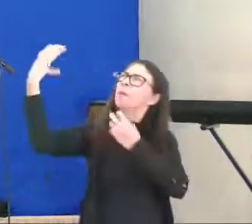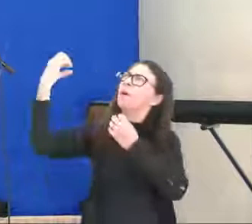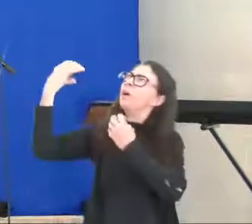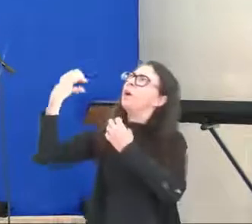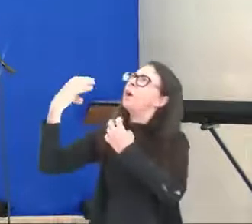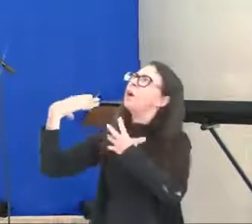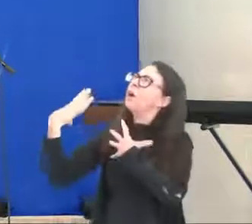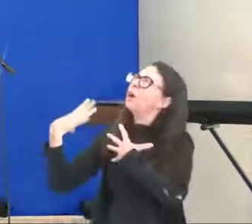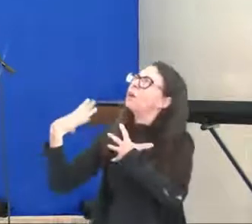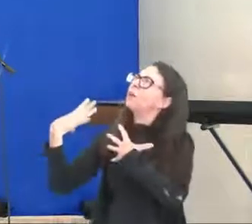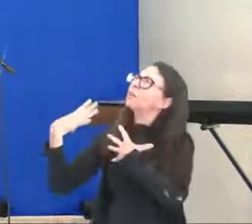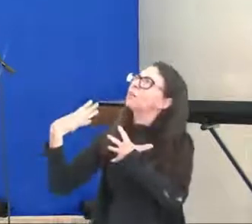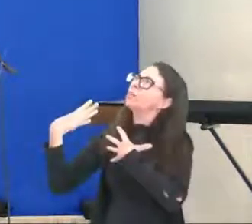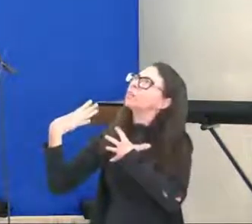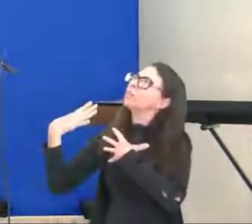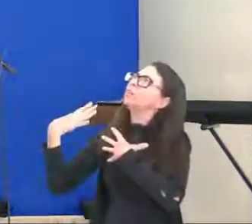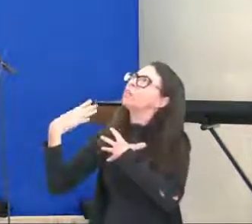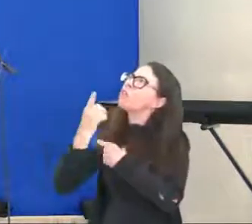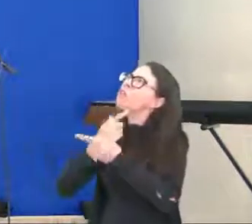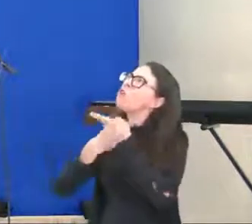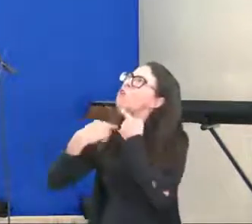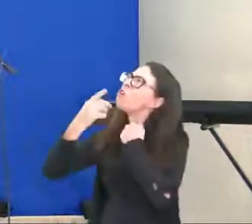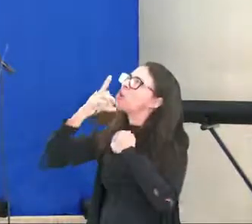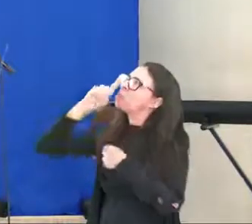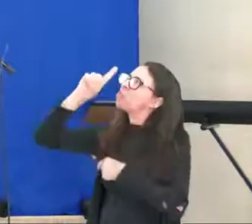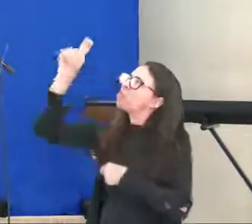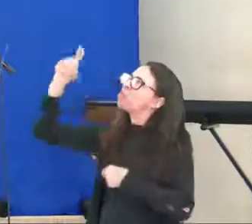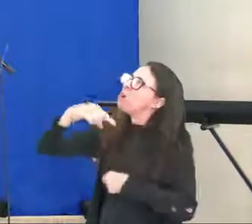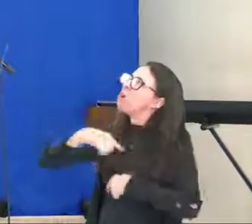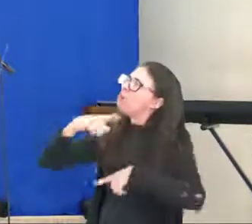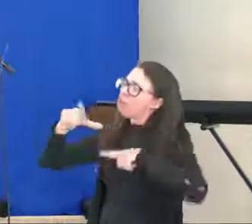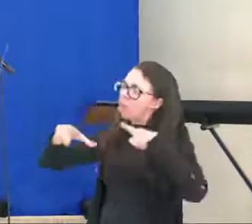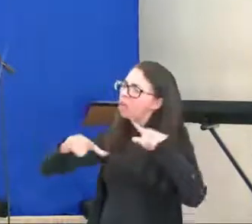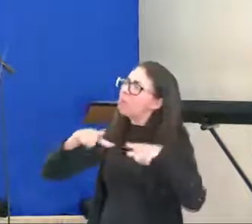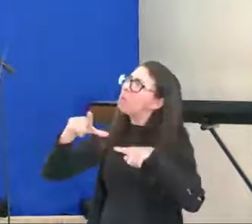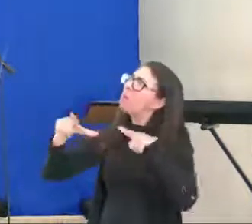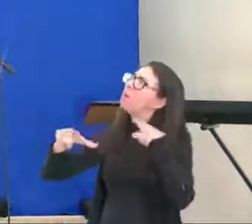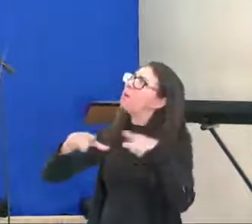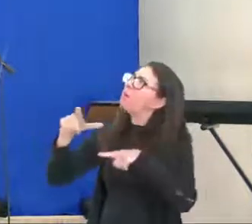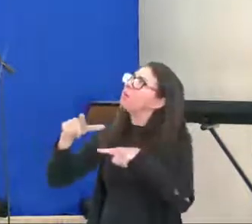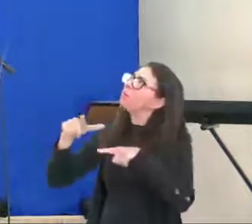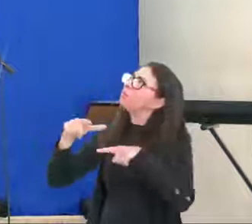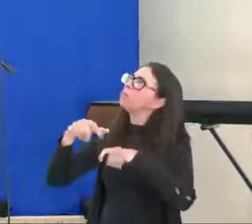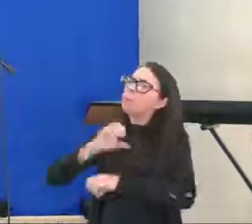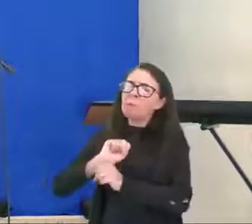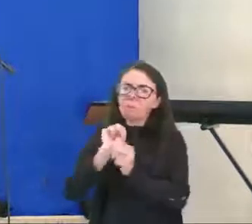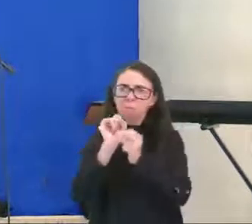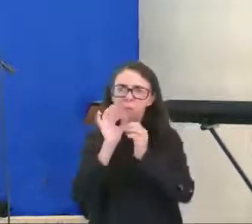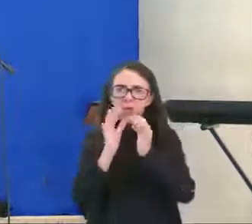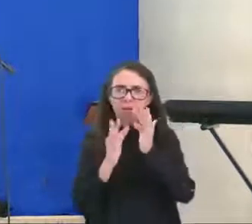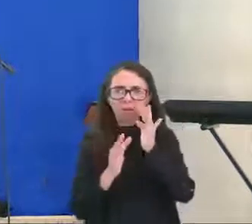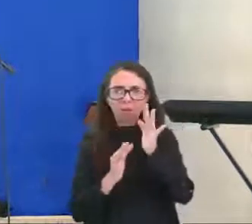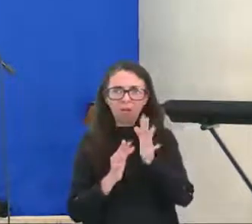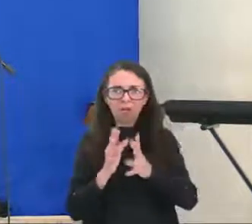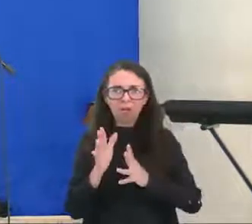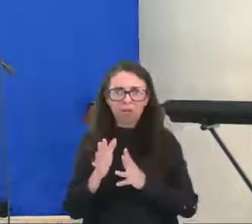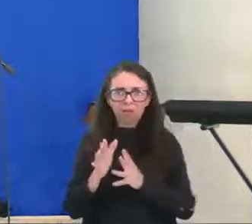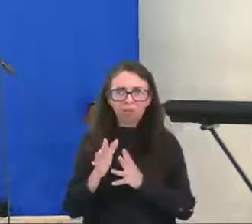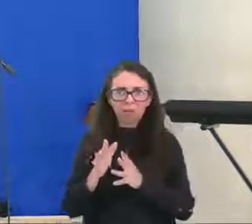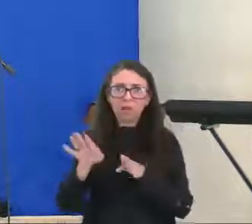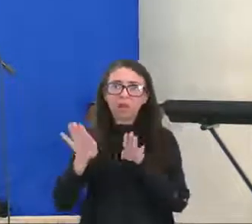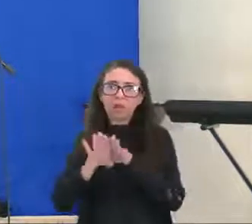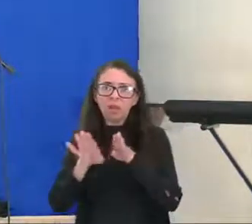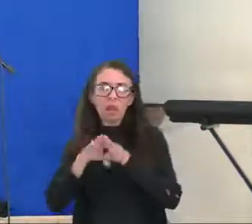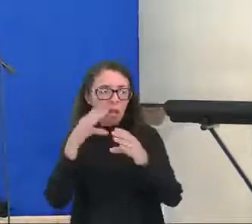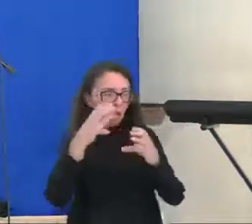conhecemos, que estudamos, que. Não. Filho de Deus. Glória a Ele. Vai se humilhando, porque Ele vai te